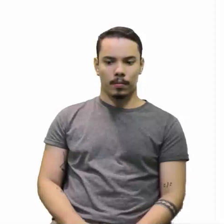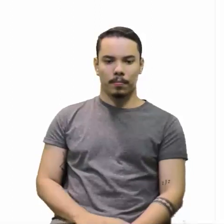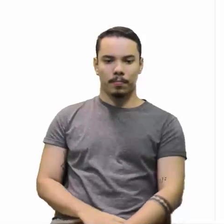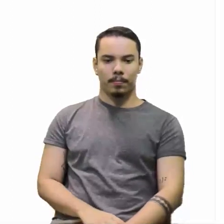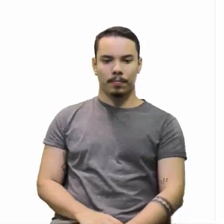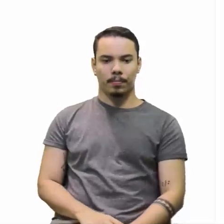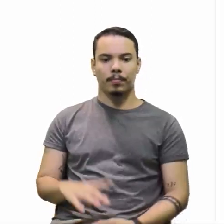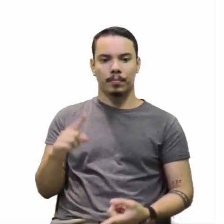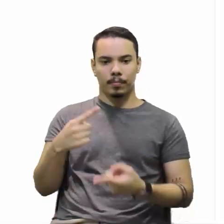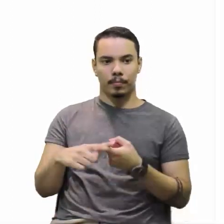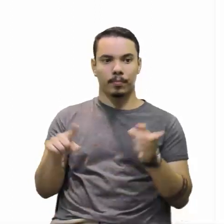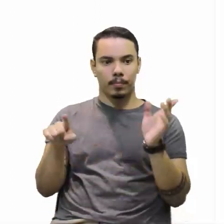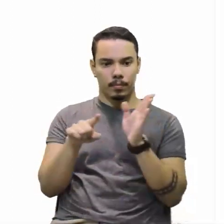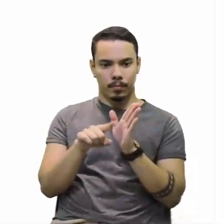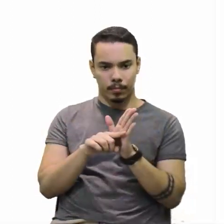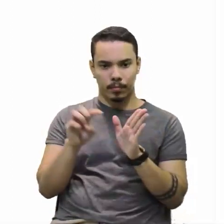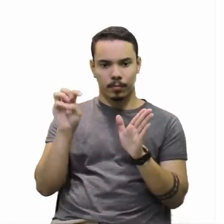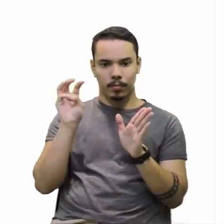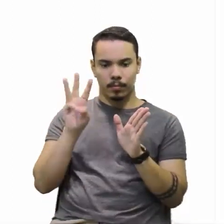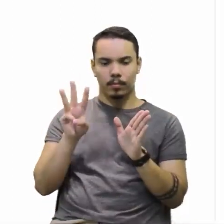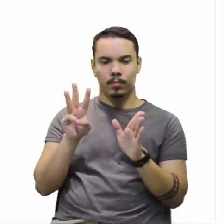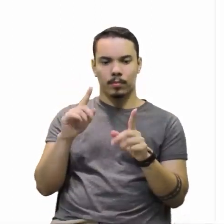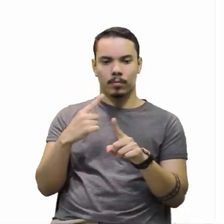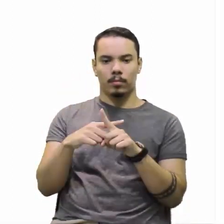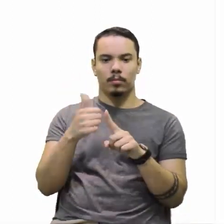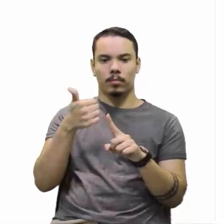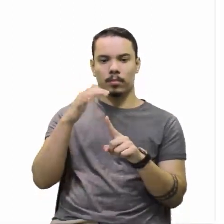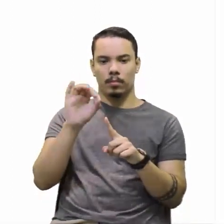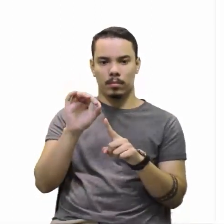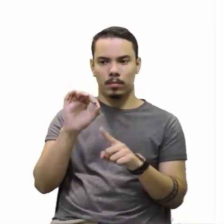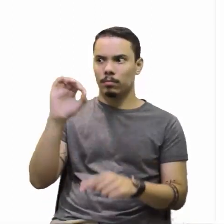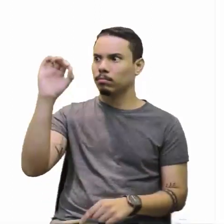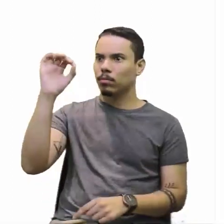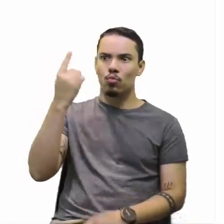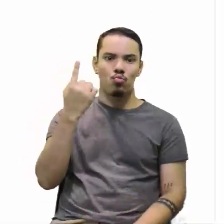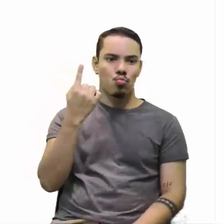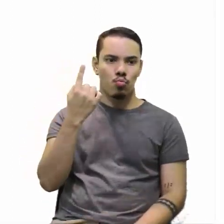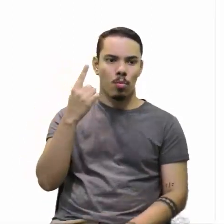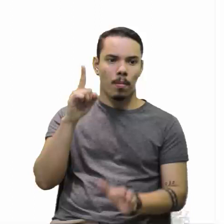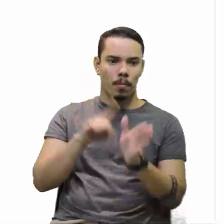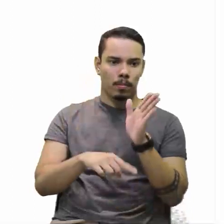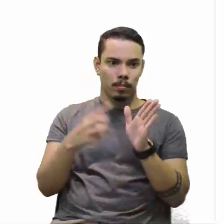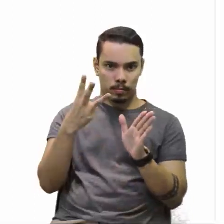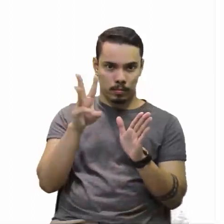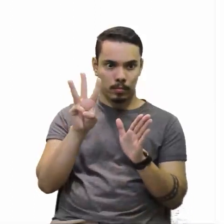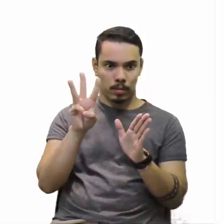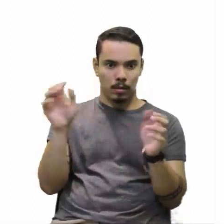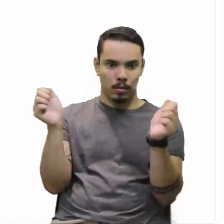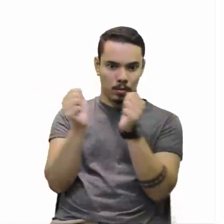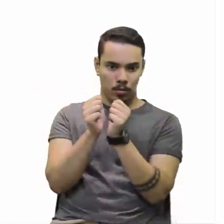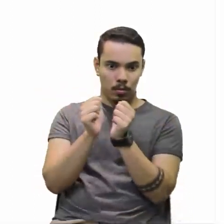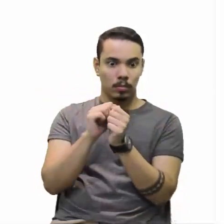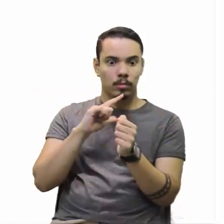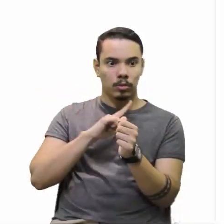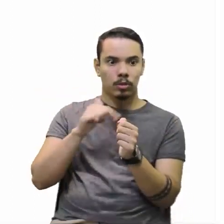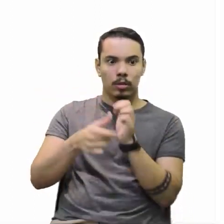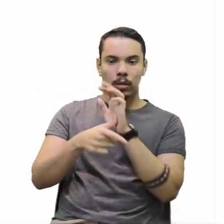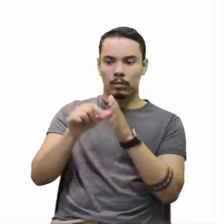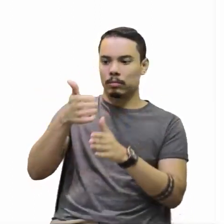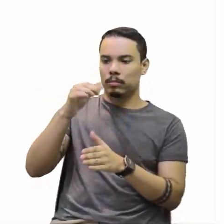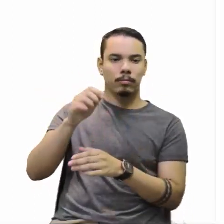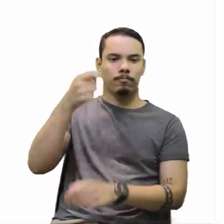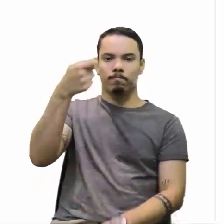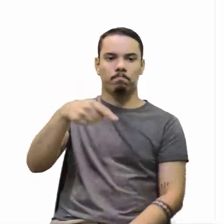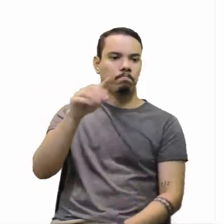Menos 3... vezes 10 elevado a 0. 10 elevado a 0 é 1. Menos 3 vezes 1, 3. Então, tinha um 10 elevado a 0, não